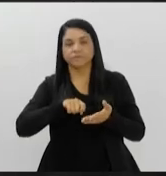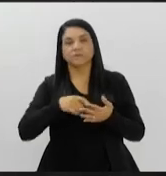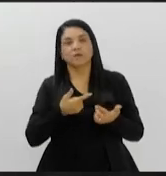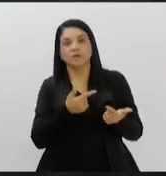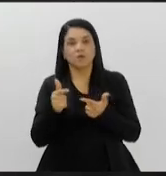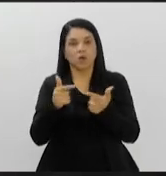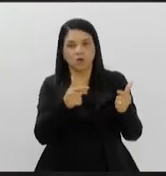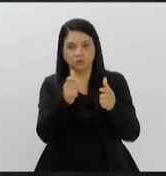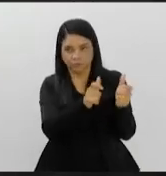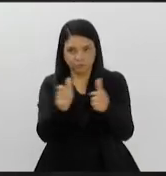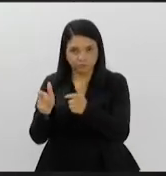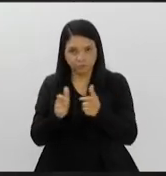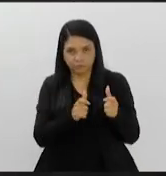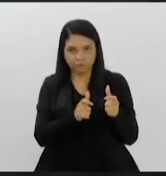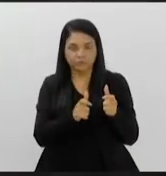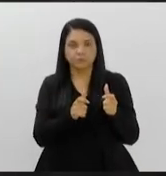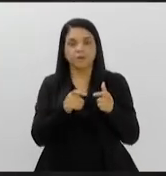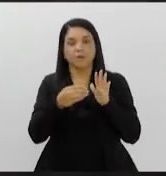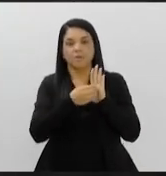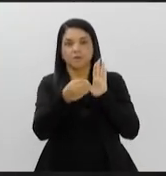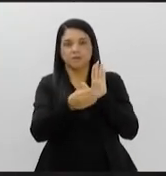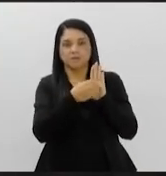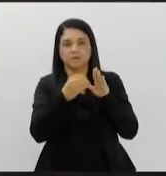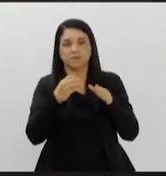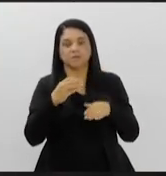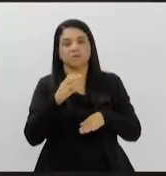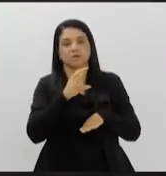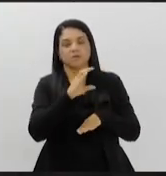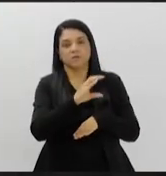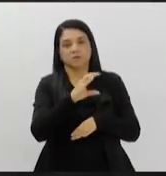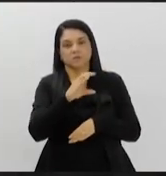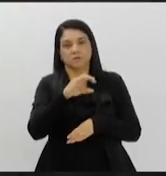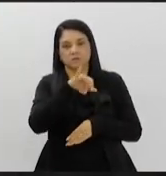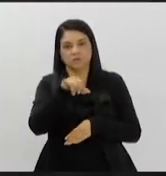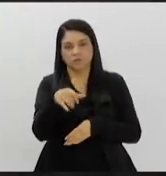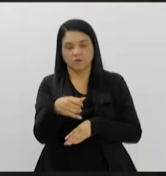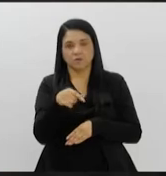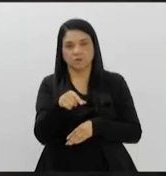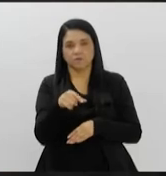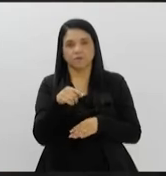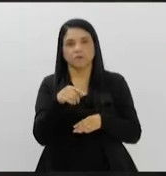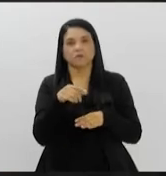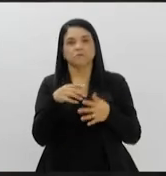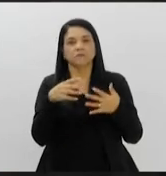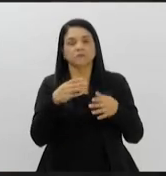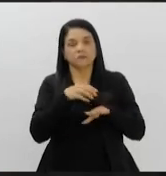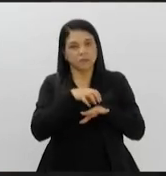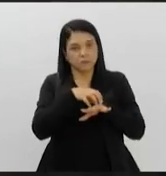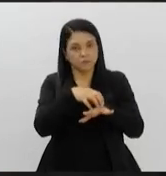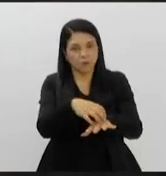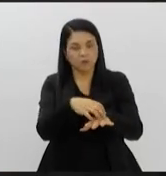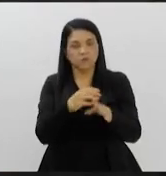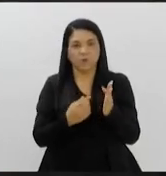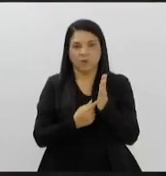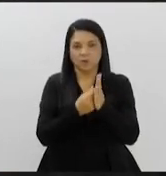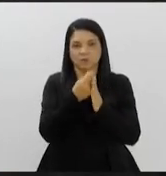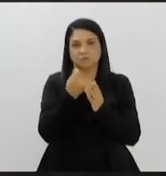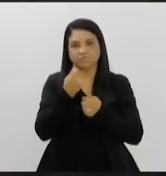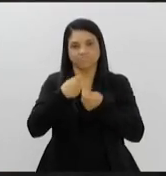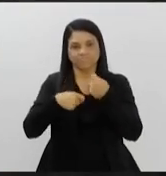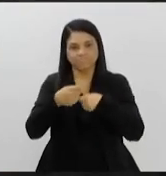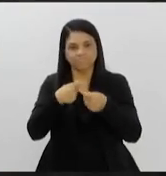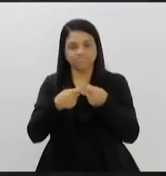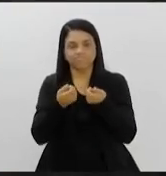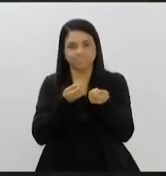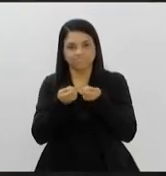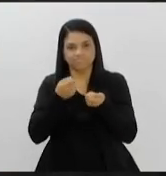providências, pendendo de pareceres das Comissões de Constituição e Justiça, de Transporte, de Orçamento, Finanças,